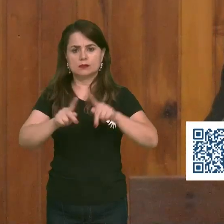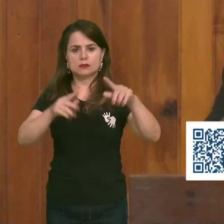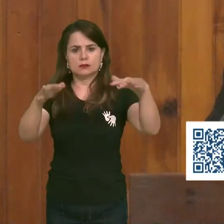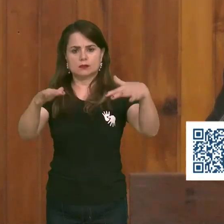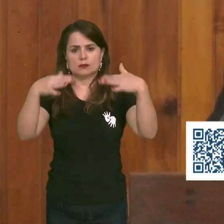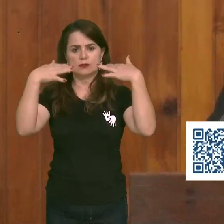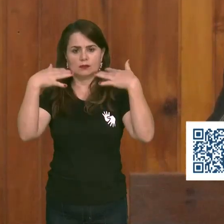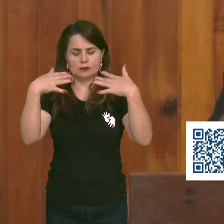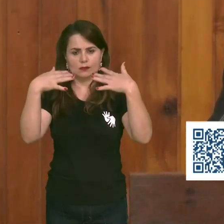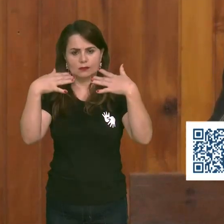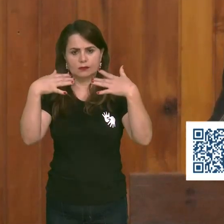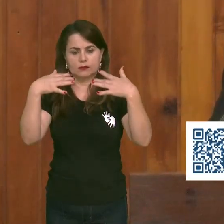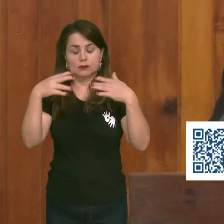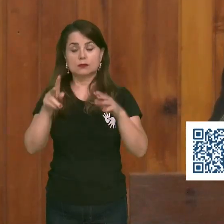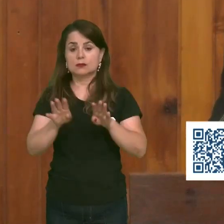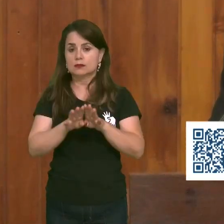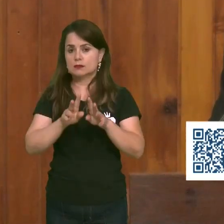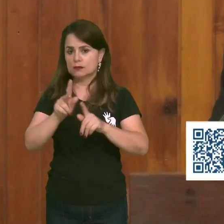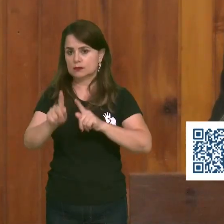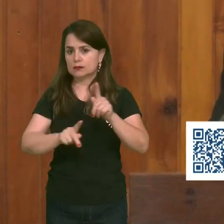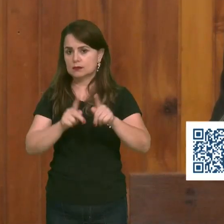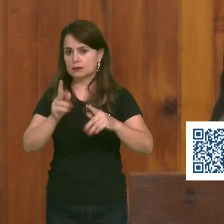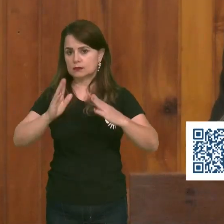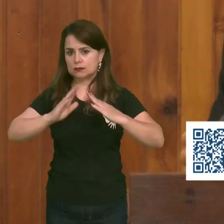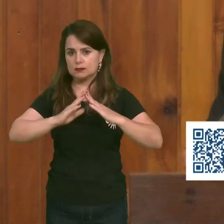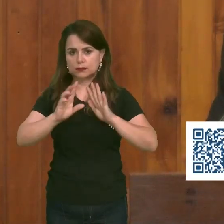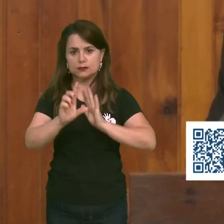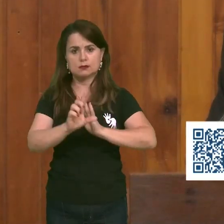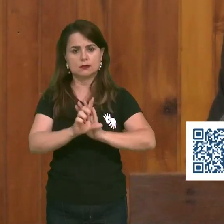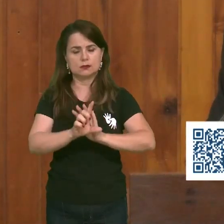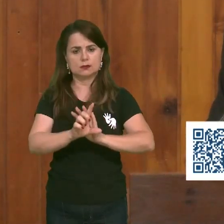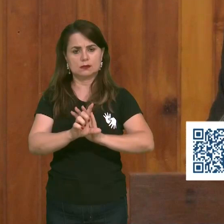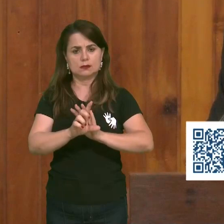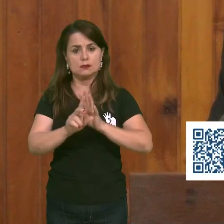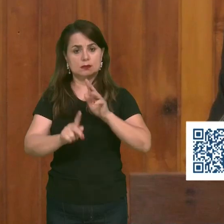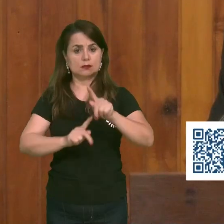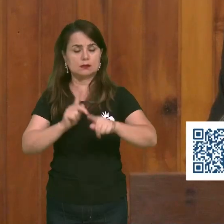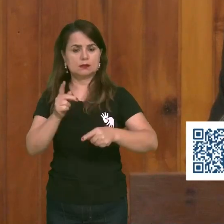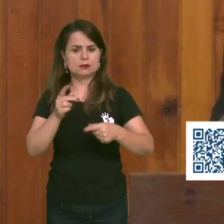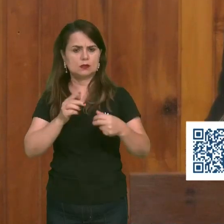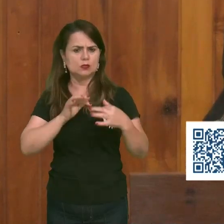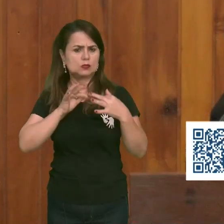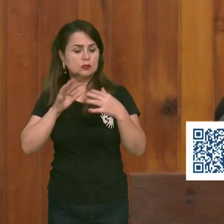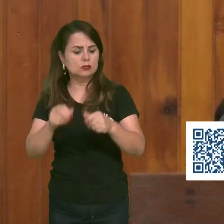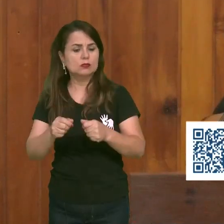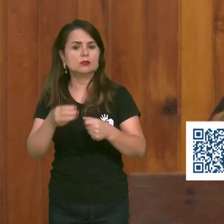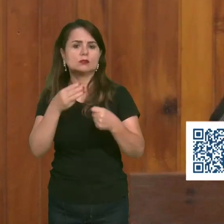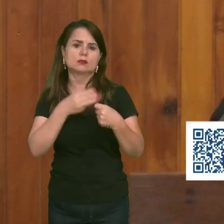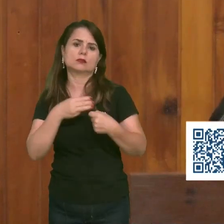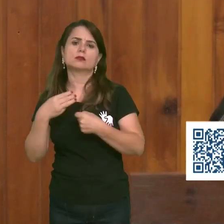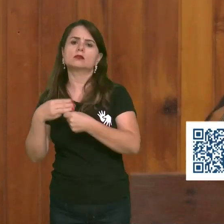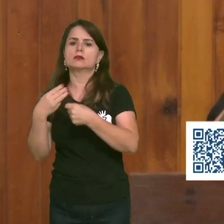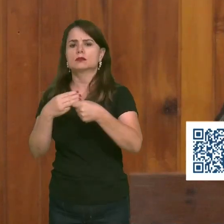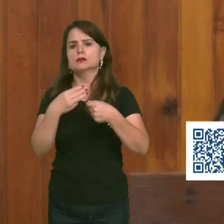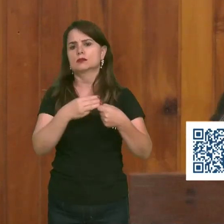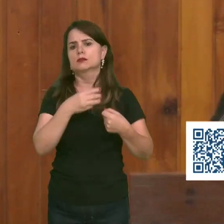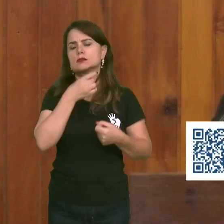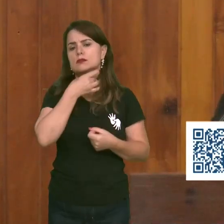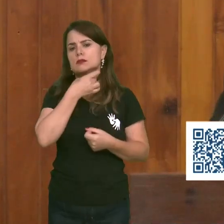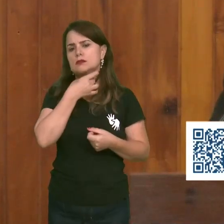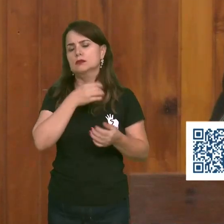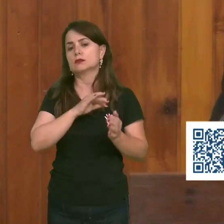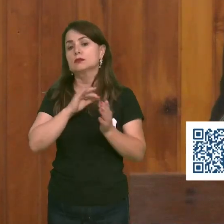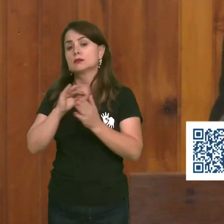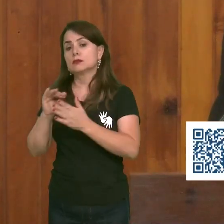dessa casa a todos os municípios de Marília este requerimento que trago em discussão ao requerimento de sua importância para